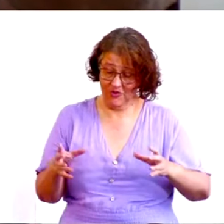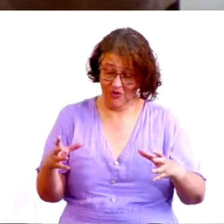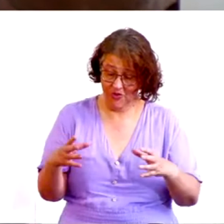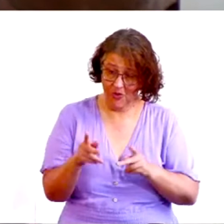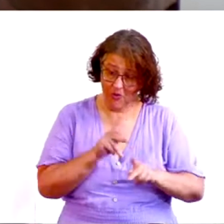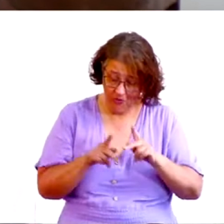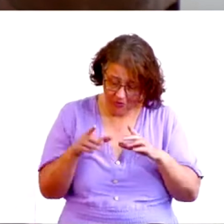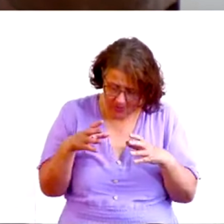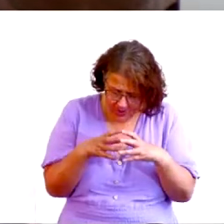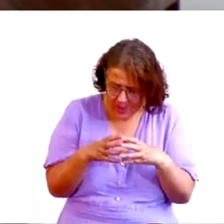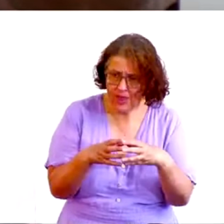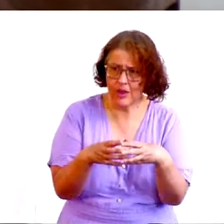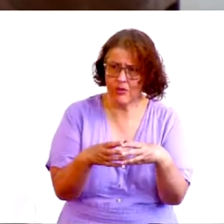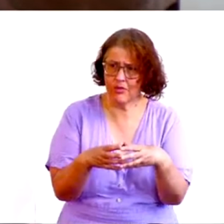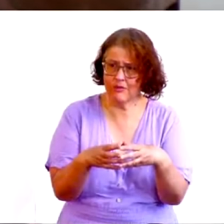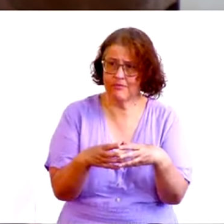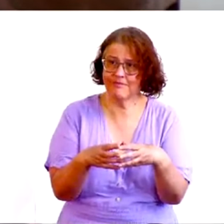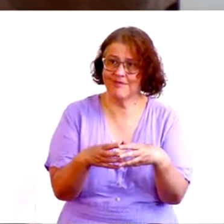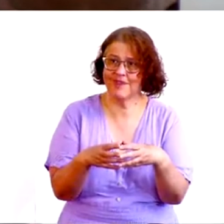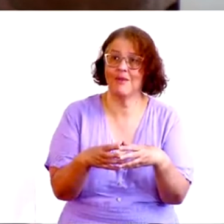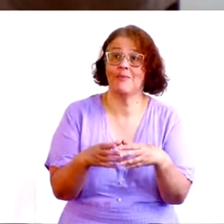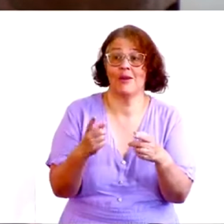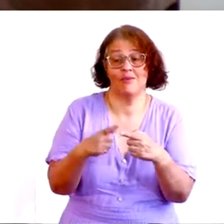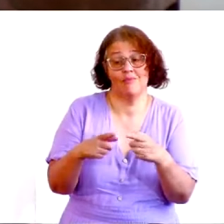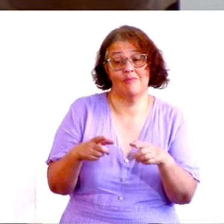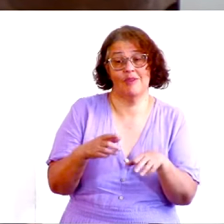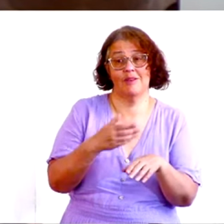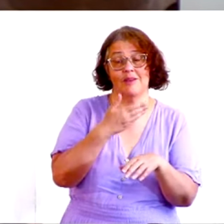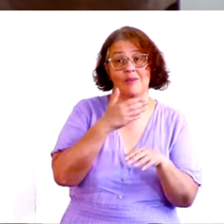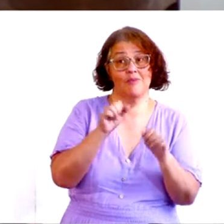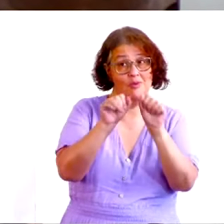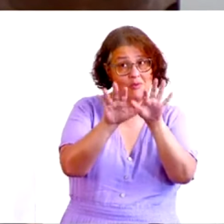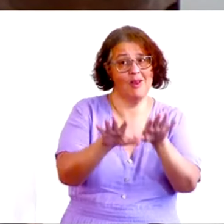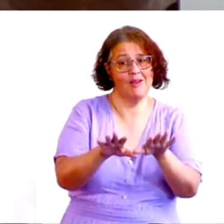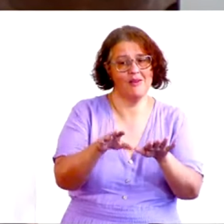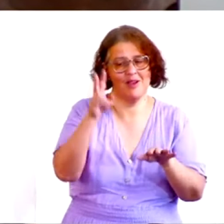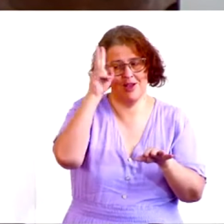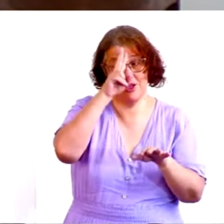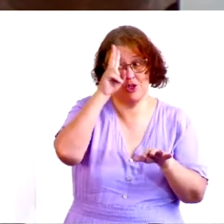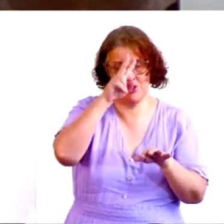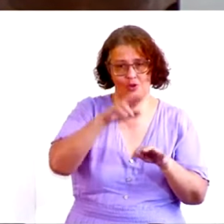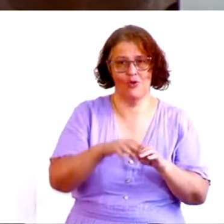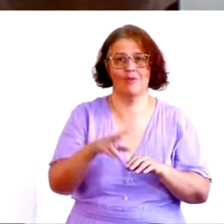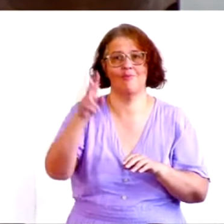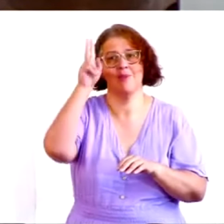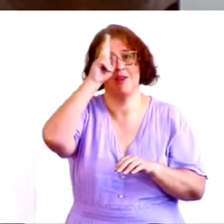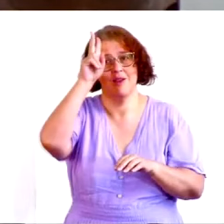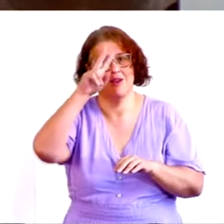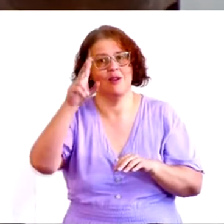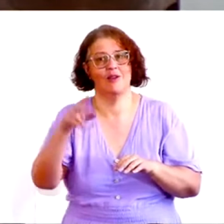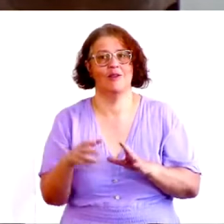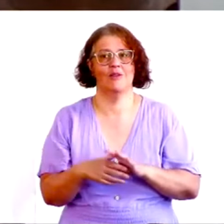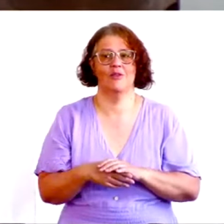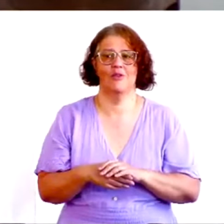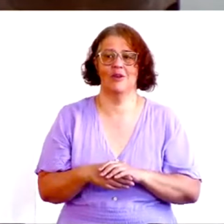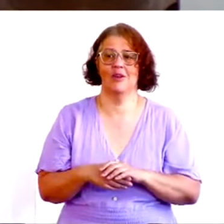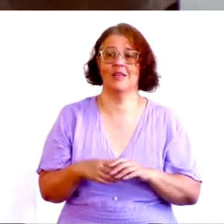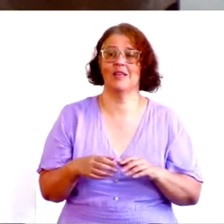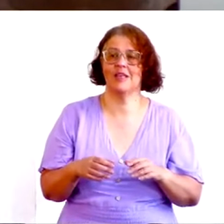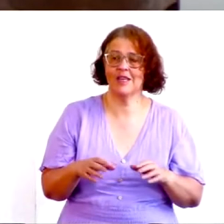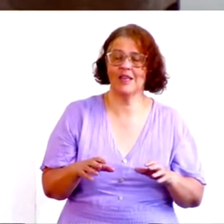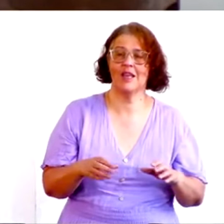e e lembrar quem é que fez a gente atravessar o Jordão quem é que fez a gente sobreviver no deserto